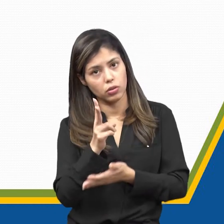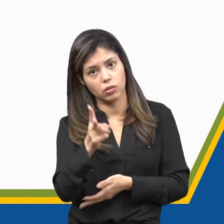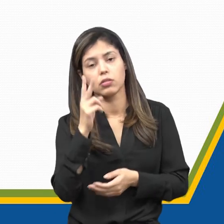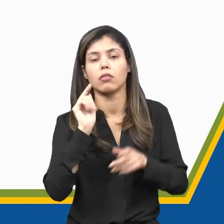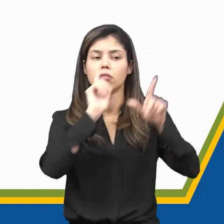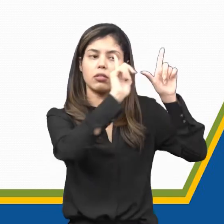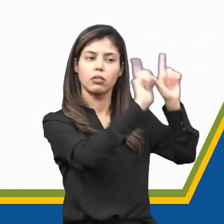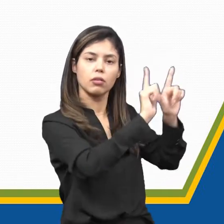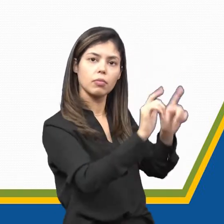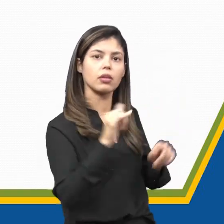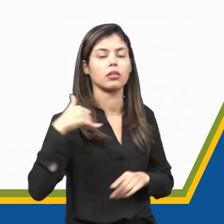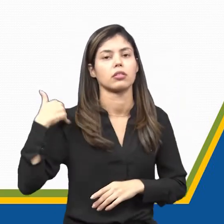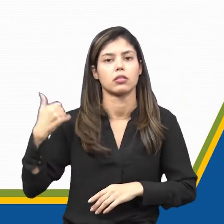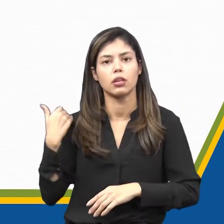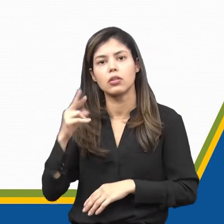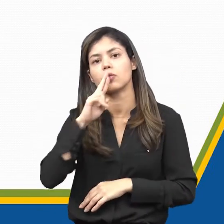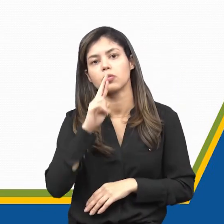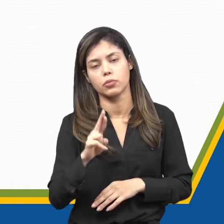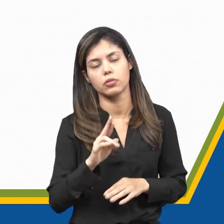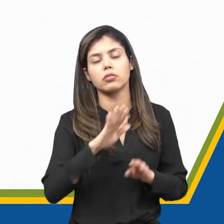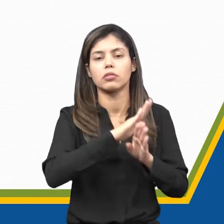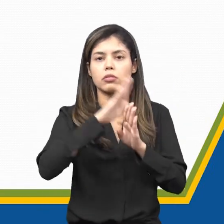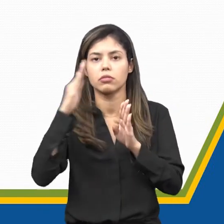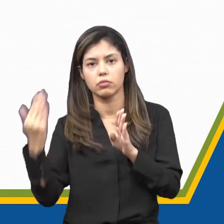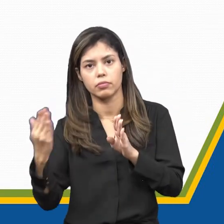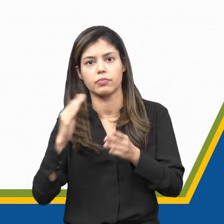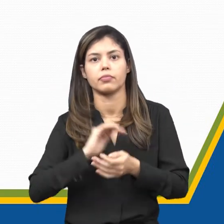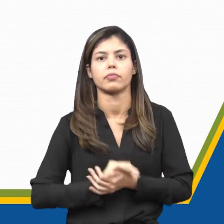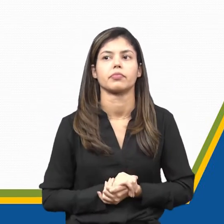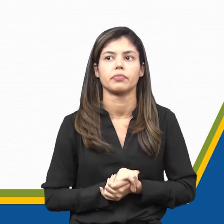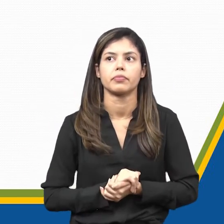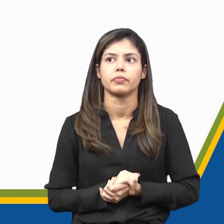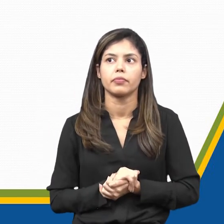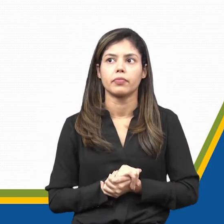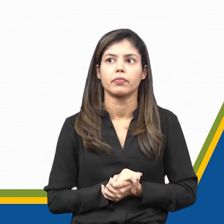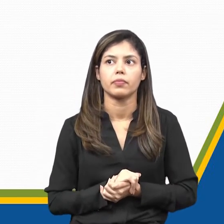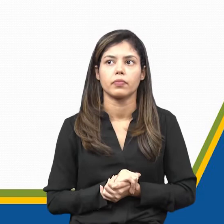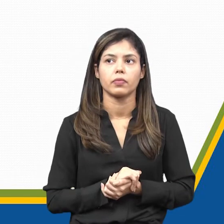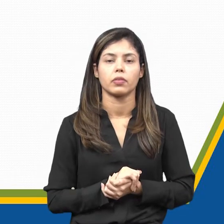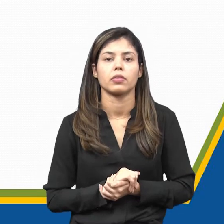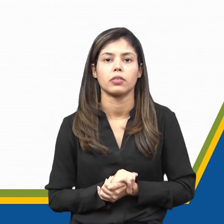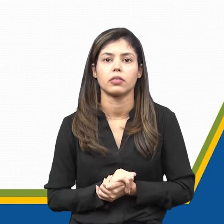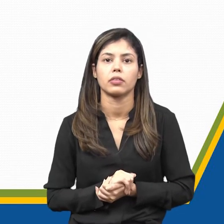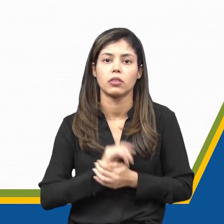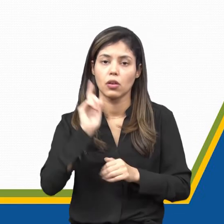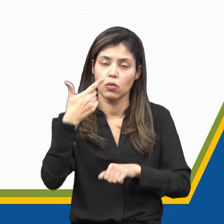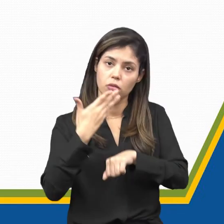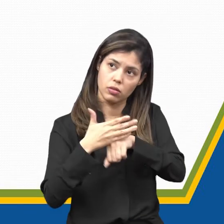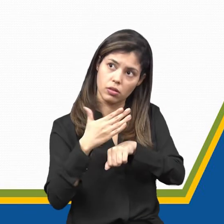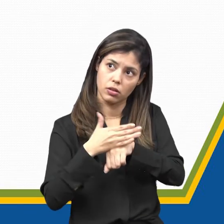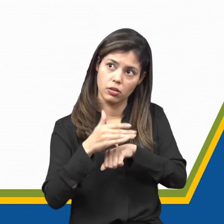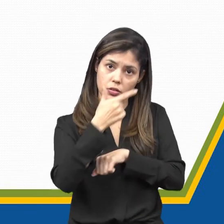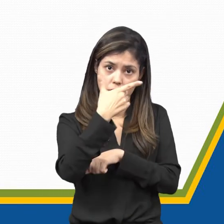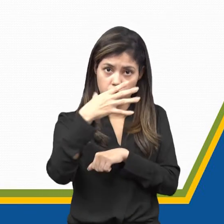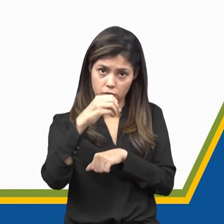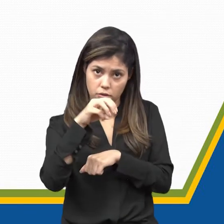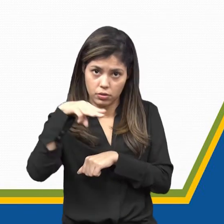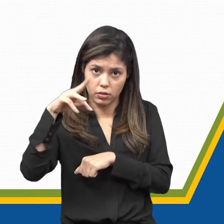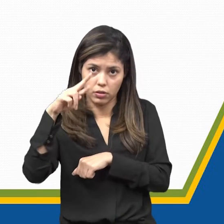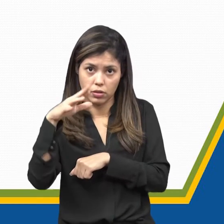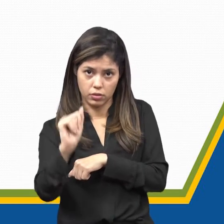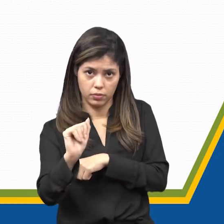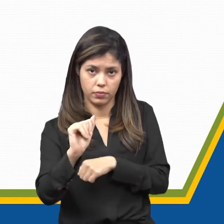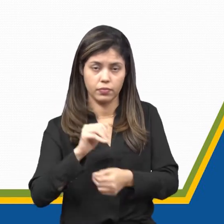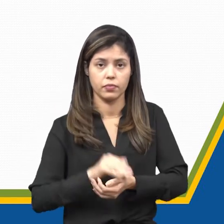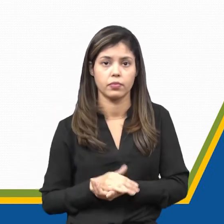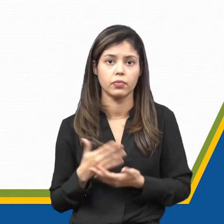Ok? Aqui é a continuação da tabela, tem a idade e tem o resultado ao lado também. O próximo teste é o